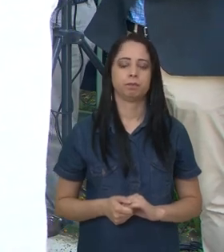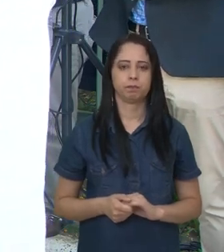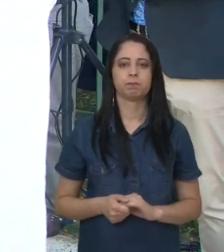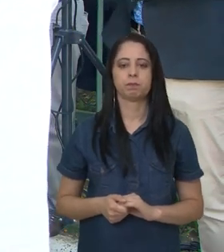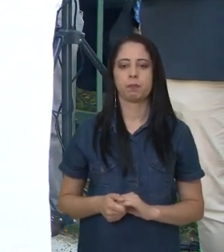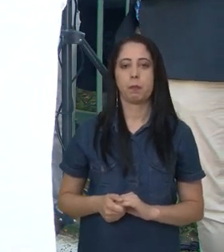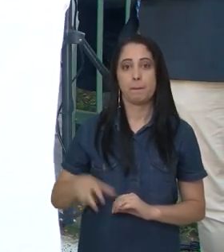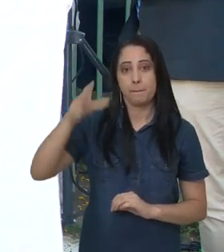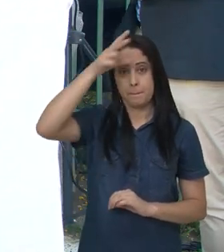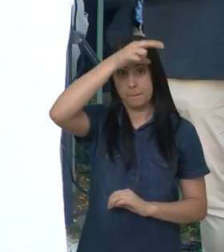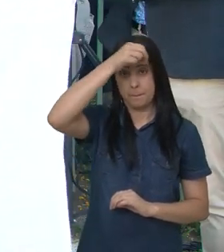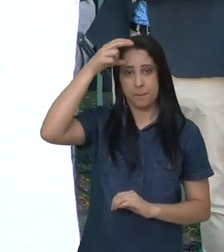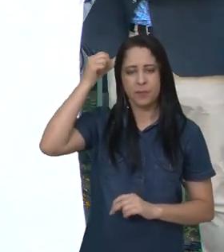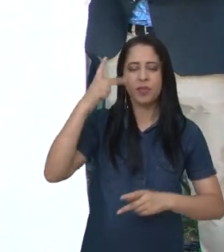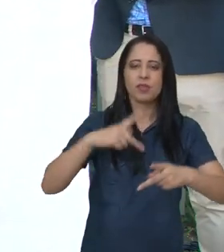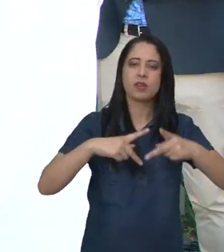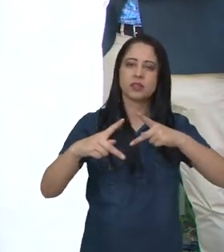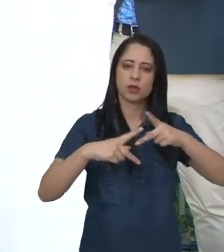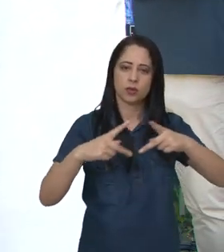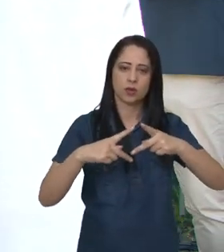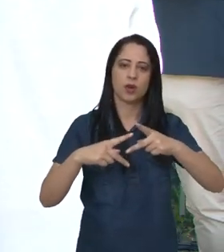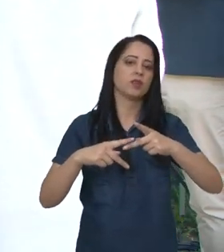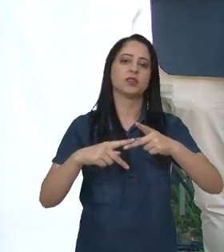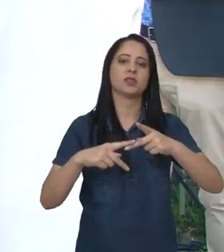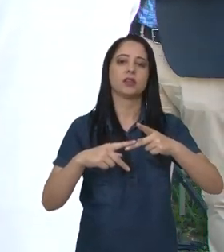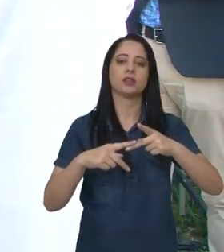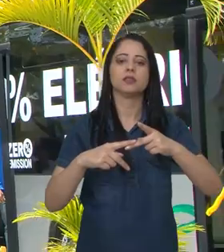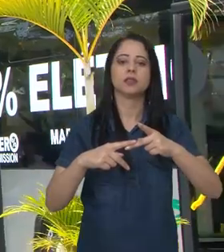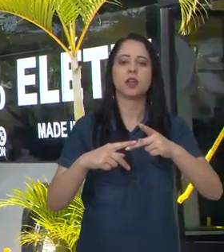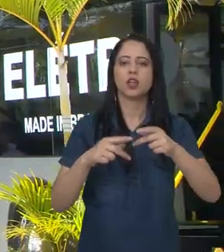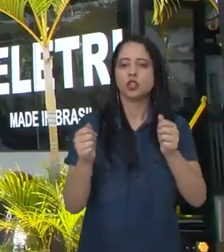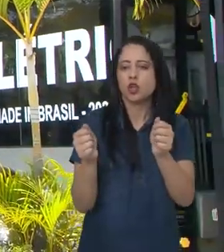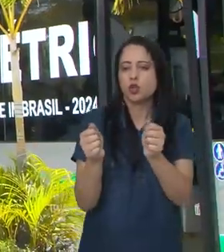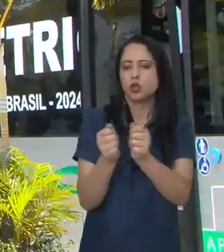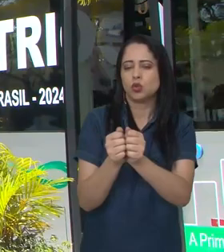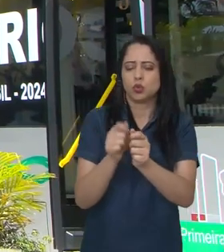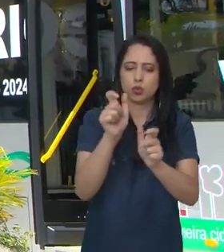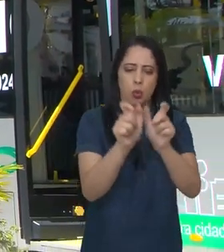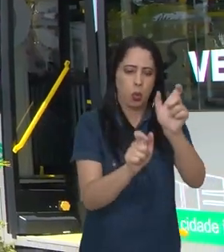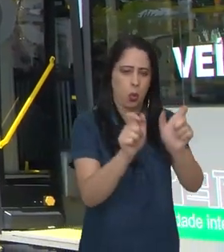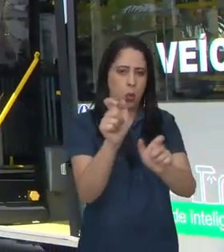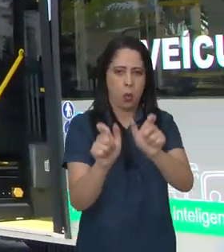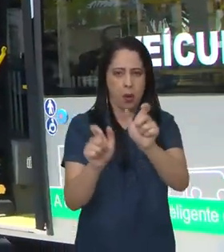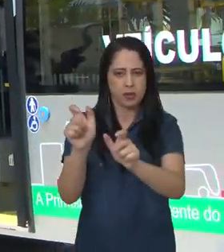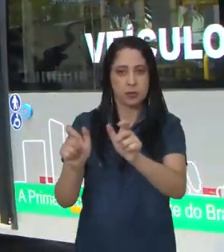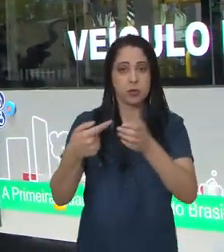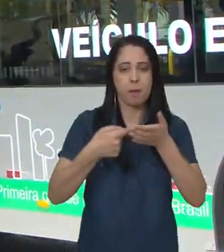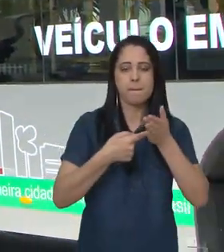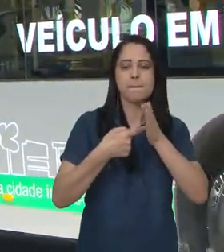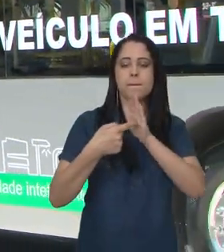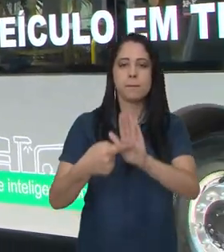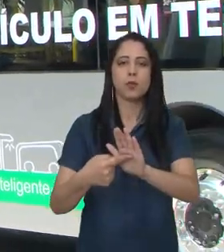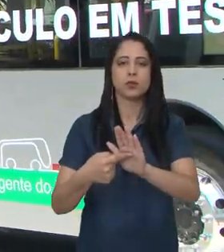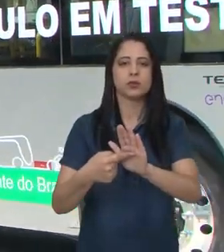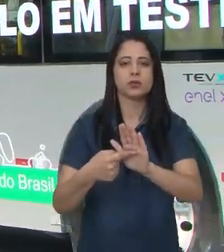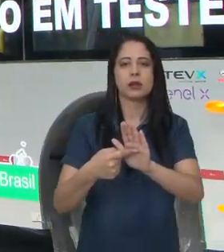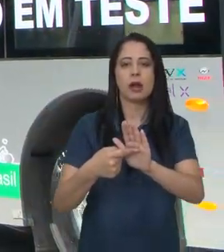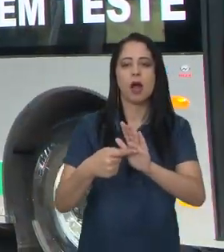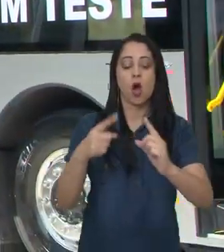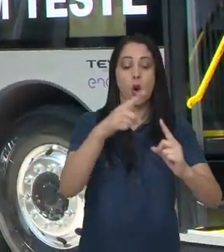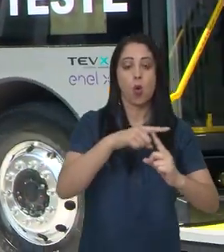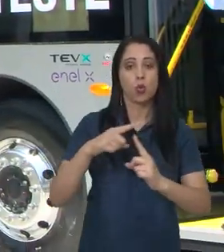a Prefeitura de São José dos Campos reuniu autoridades municipais no centro da Juventude para apresentar o modelo de ônibus